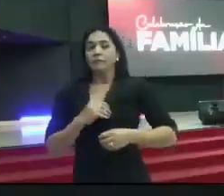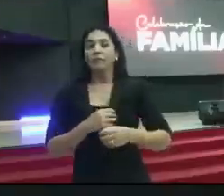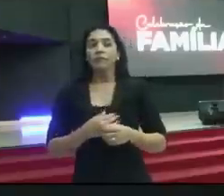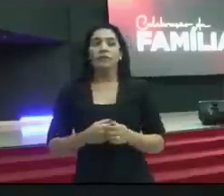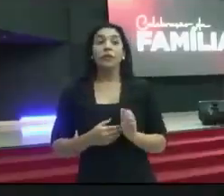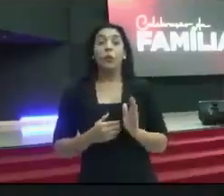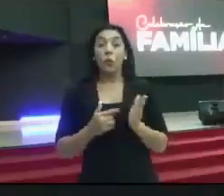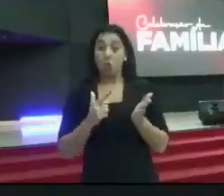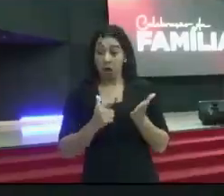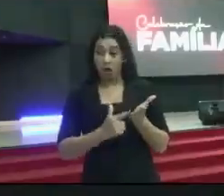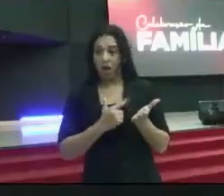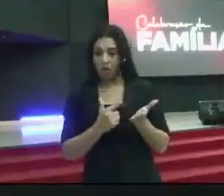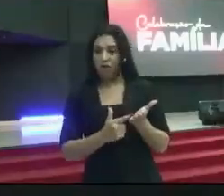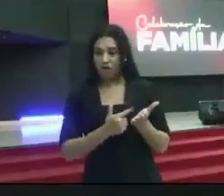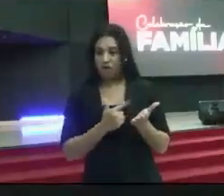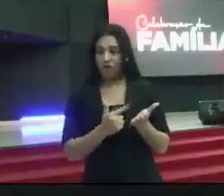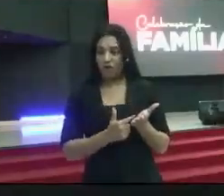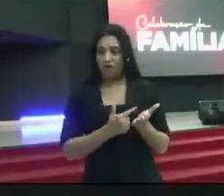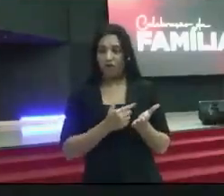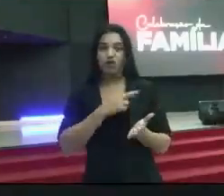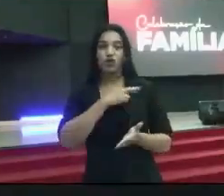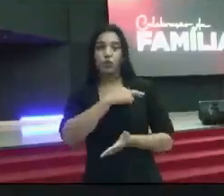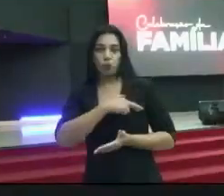O livro de Ruth